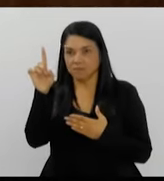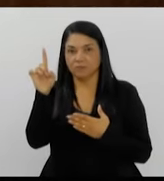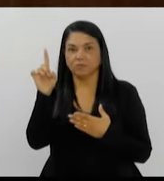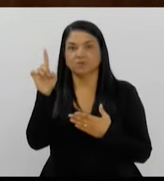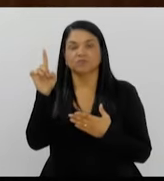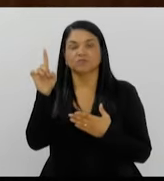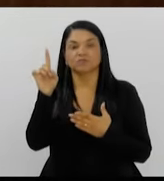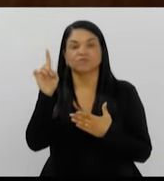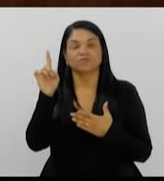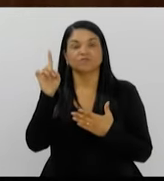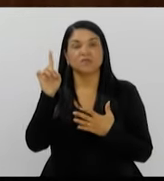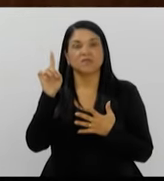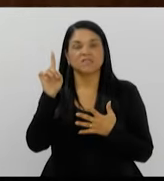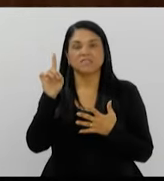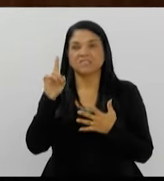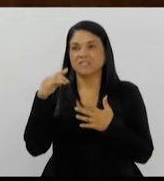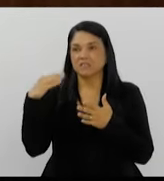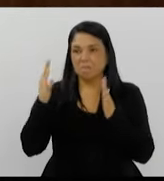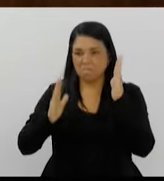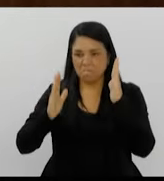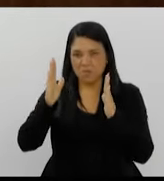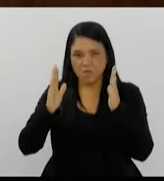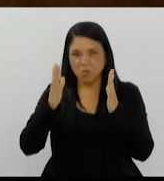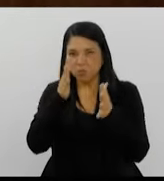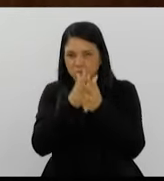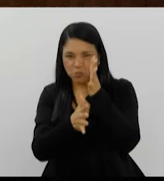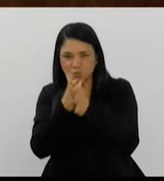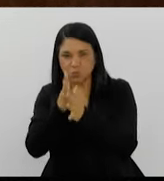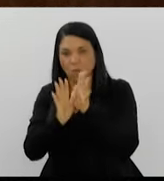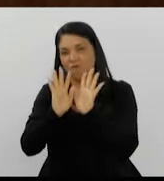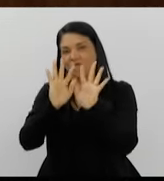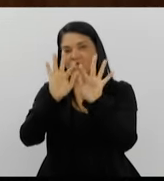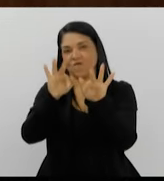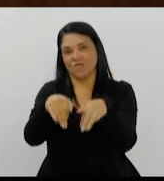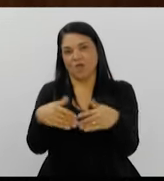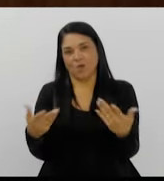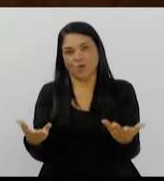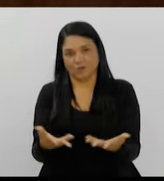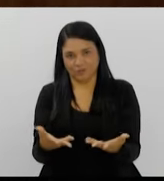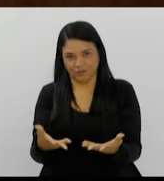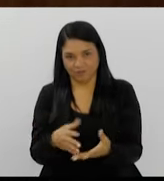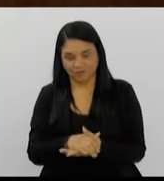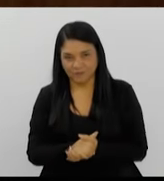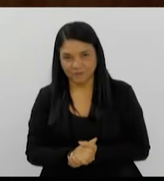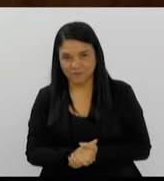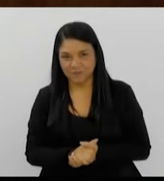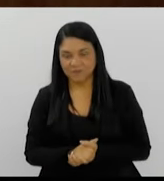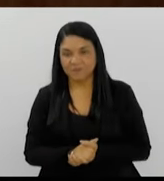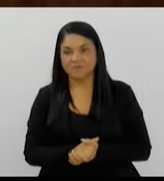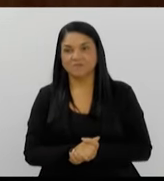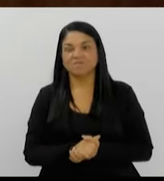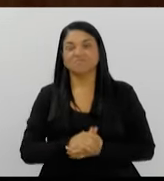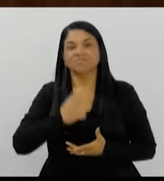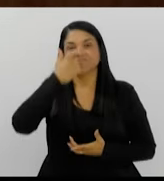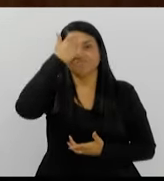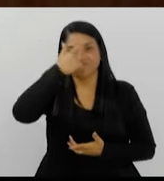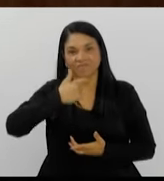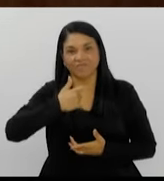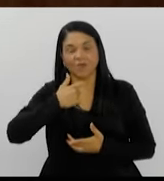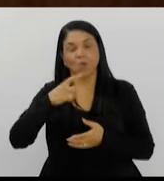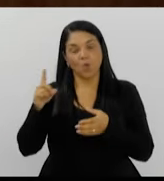tempos nebulosos tiveram fim portanto eu sou